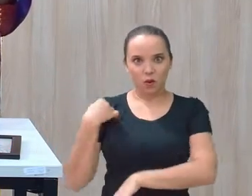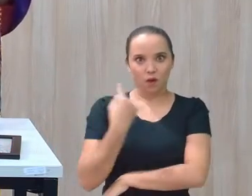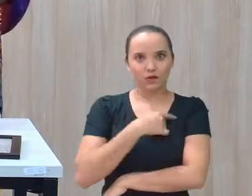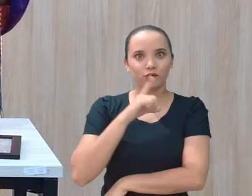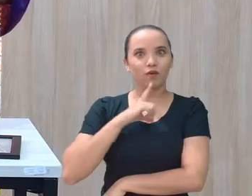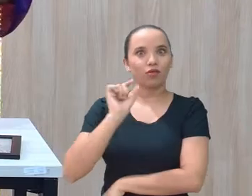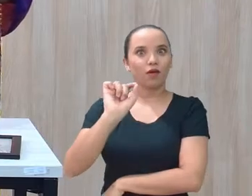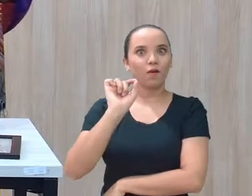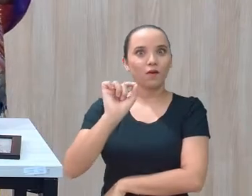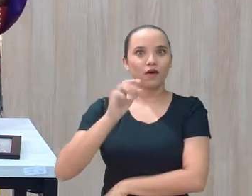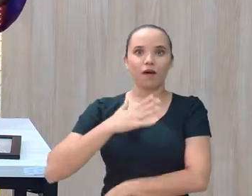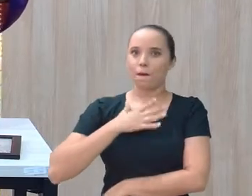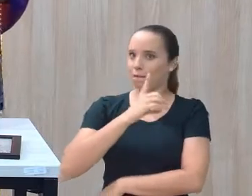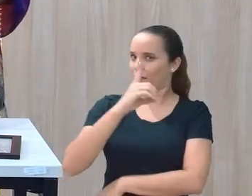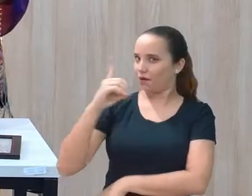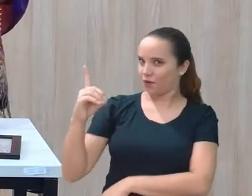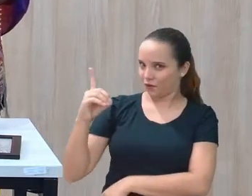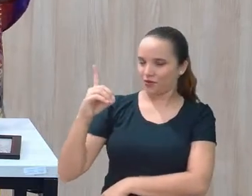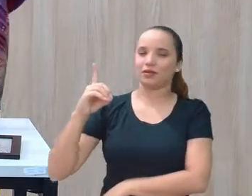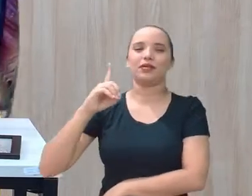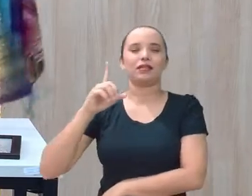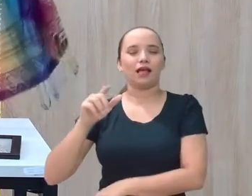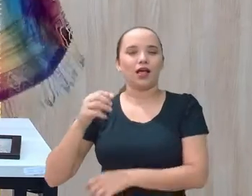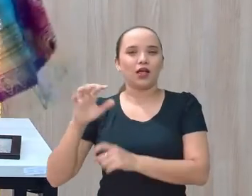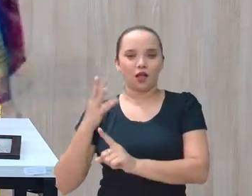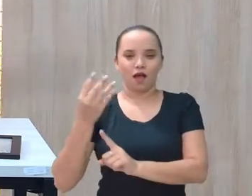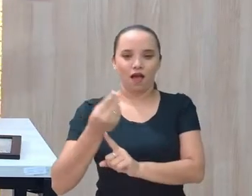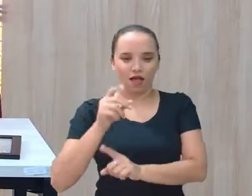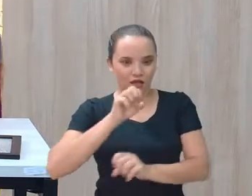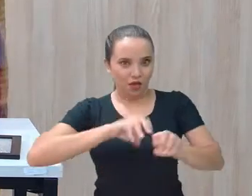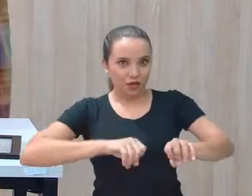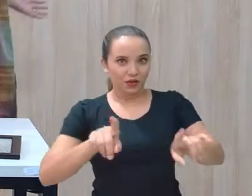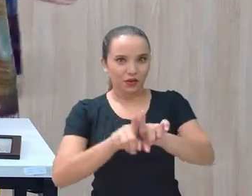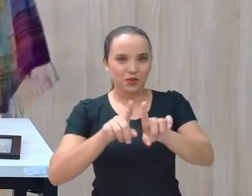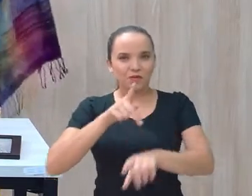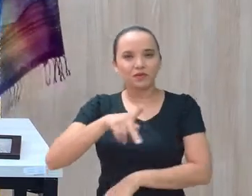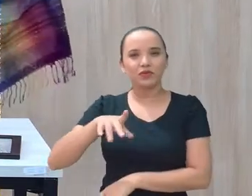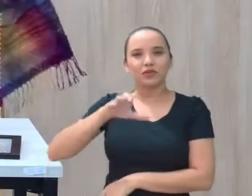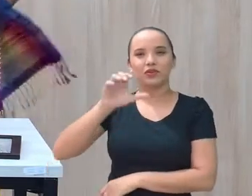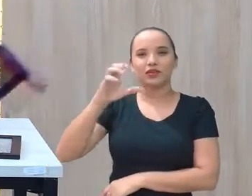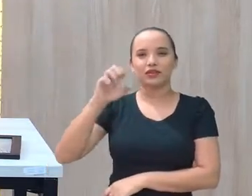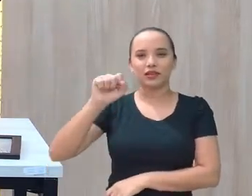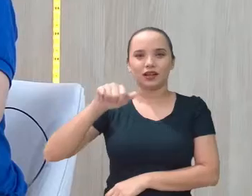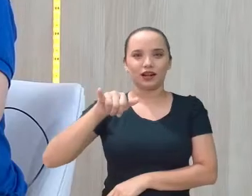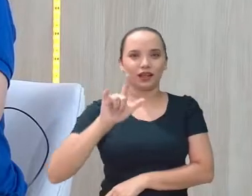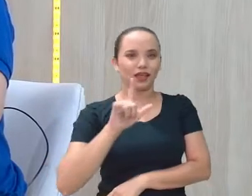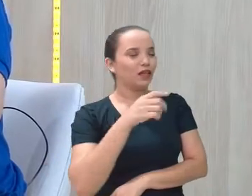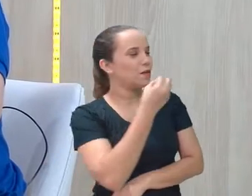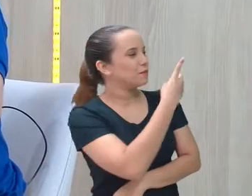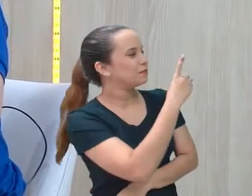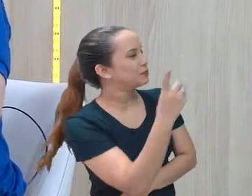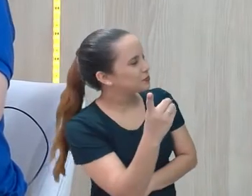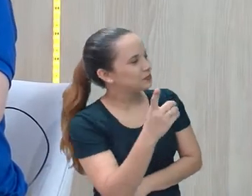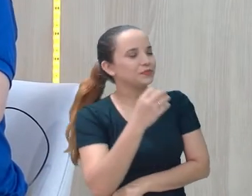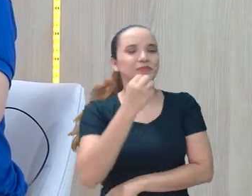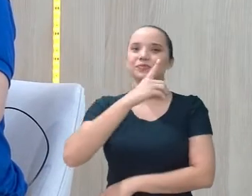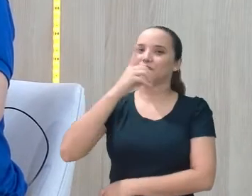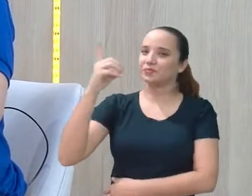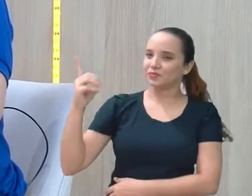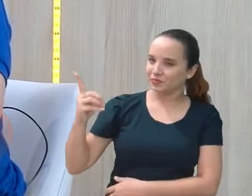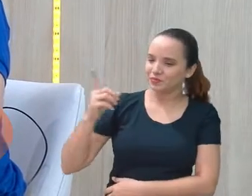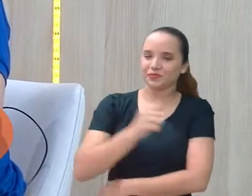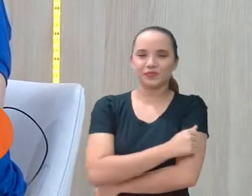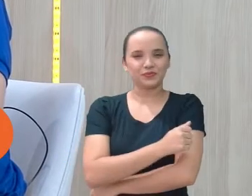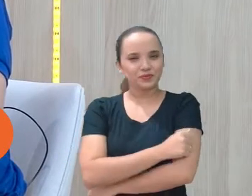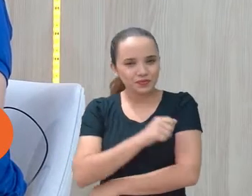a minha coordenadora, arte educadora, professora Celi. Bom dia, Celi. Bom dia, Dini. Bom dia,